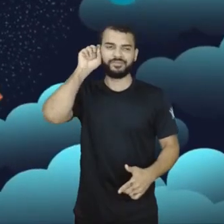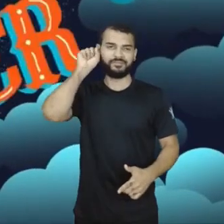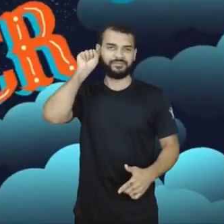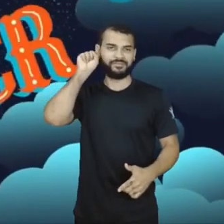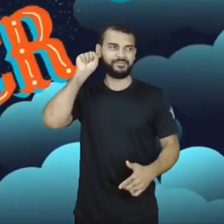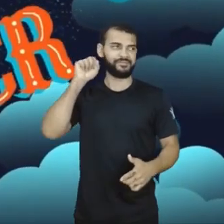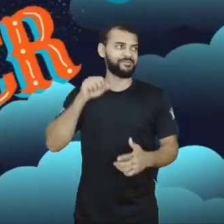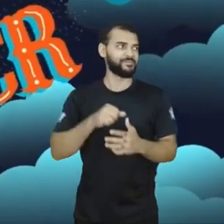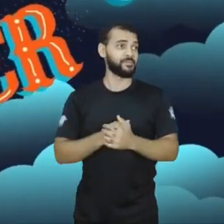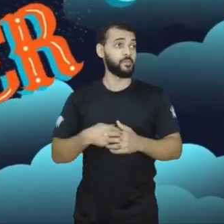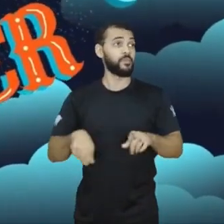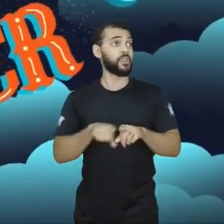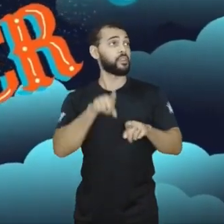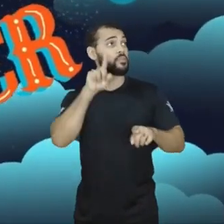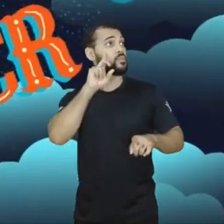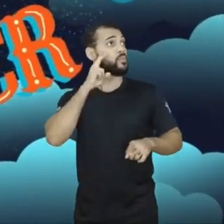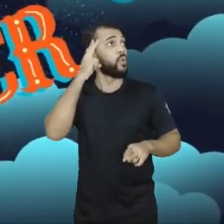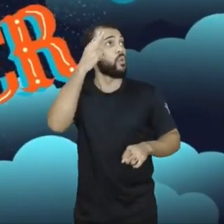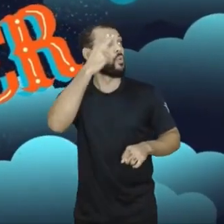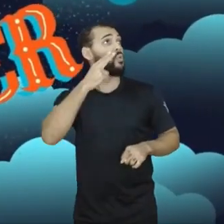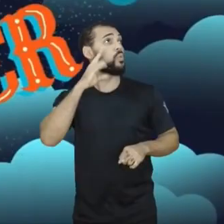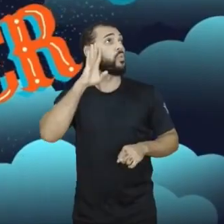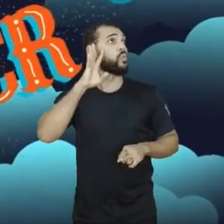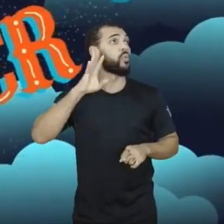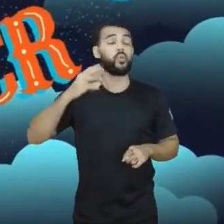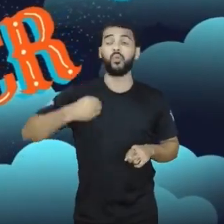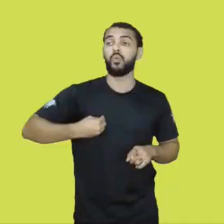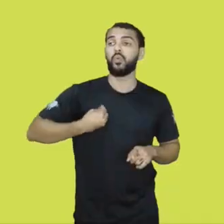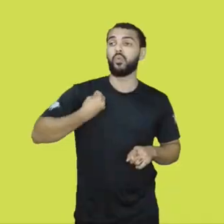tenho sonhos pra viver.